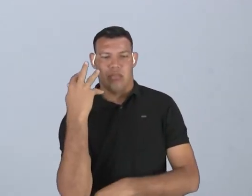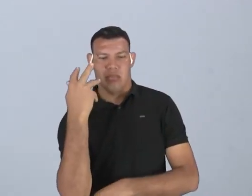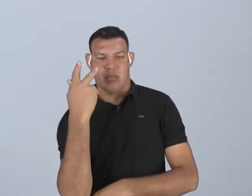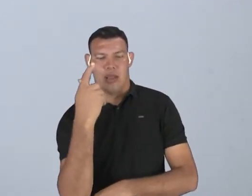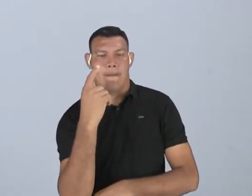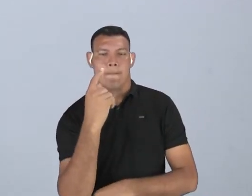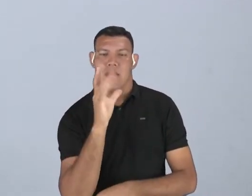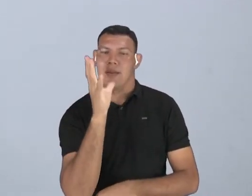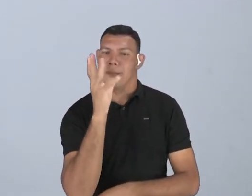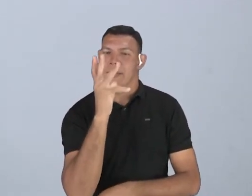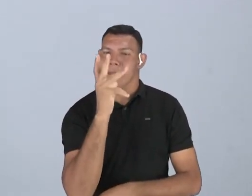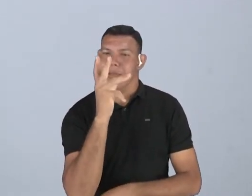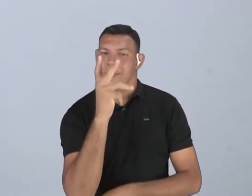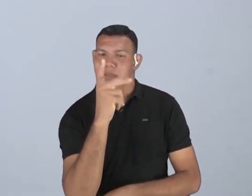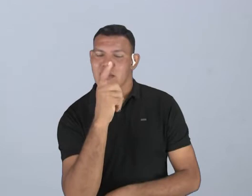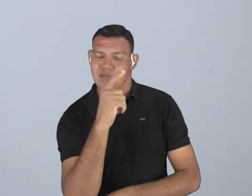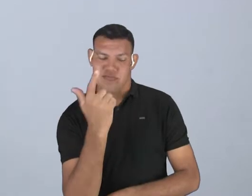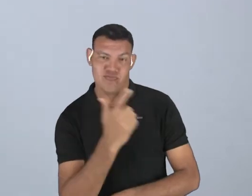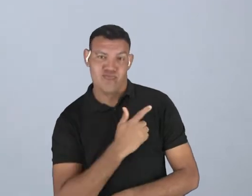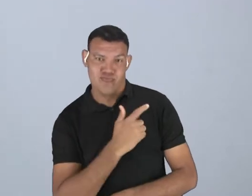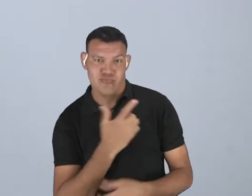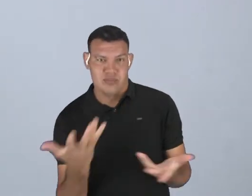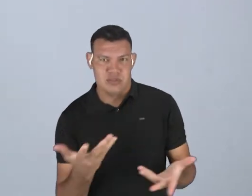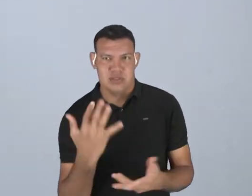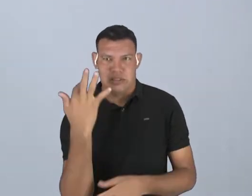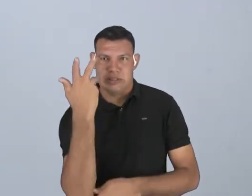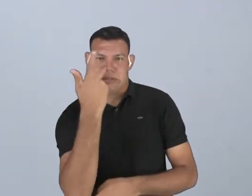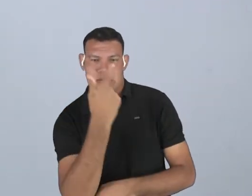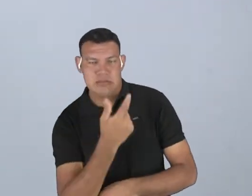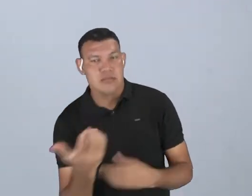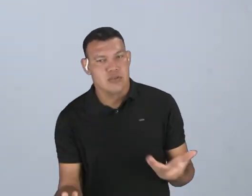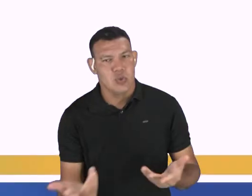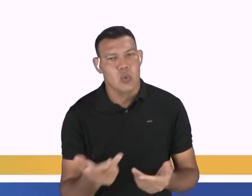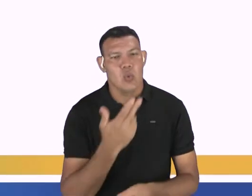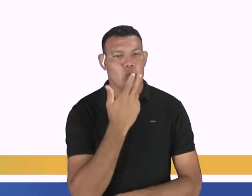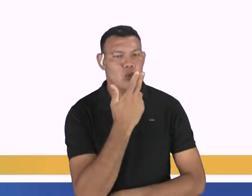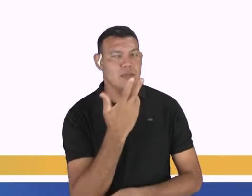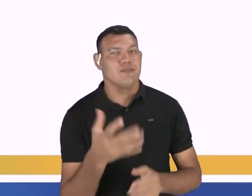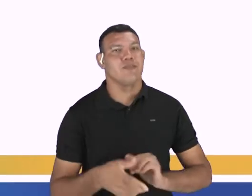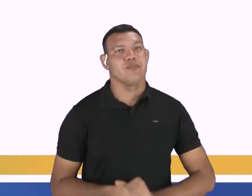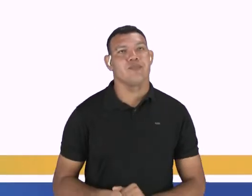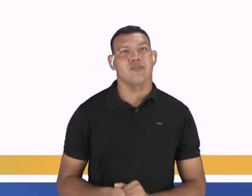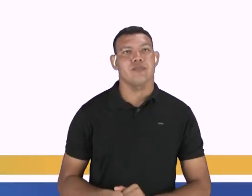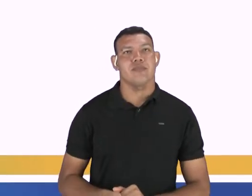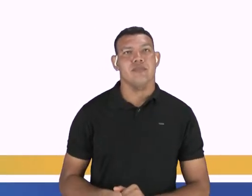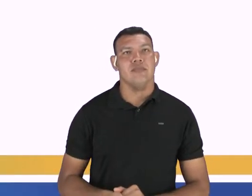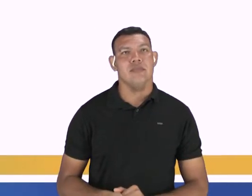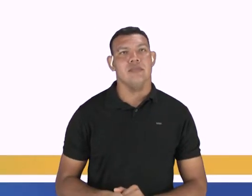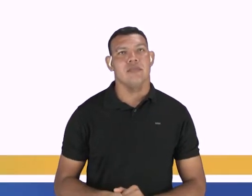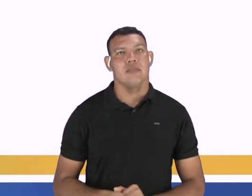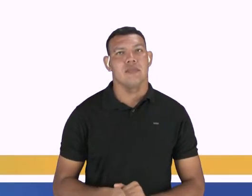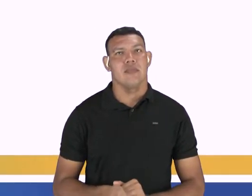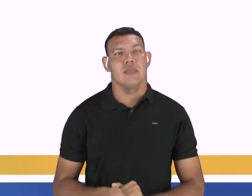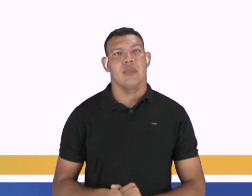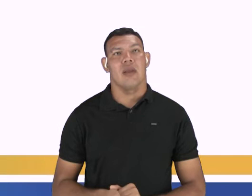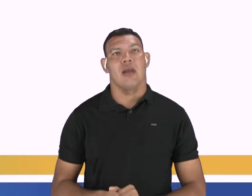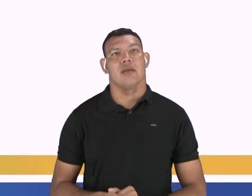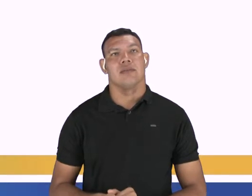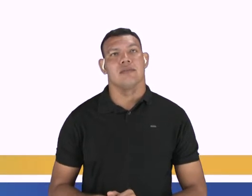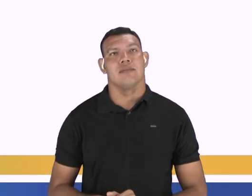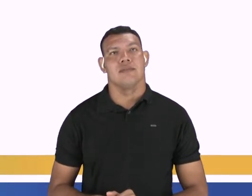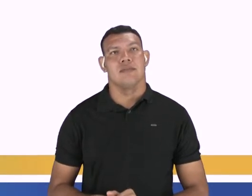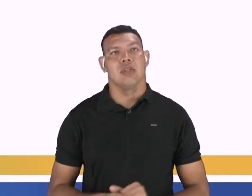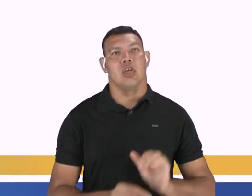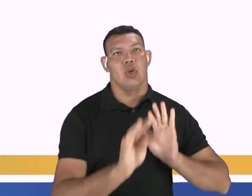Certo? Então, polifonia e intertextualidade. O que tem a ver uma coisa com a outra? Acompanhe